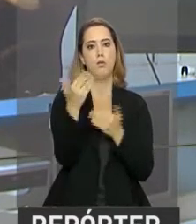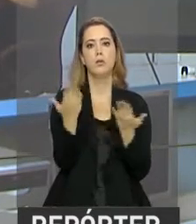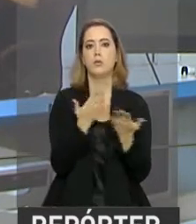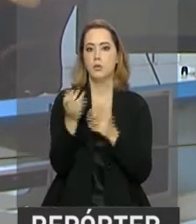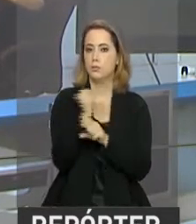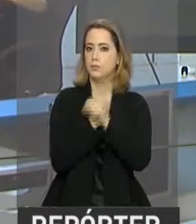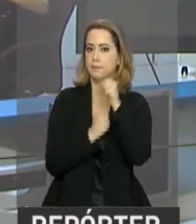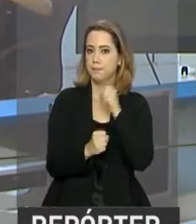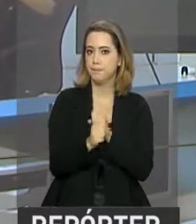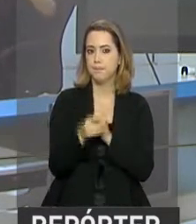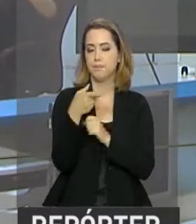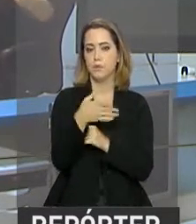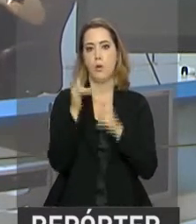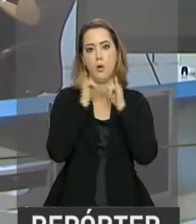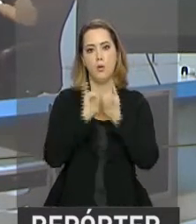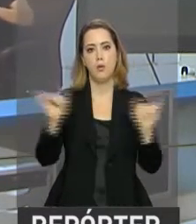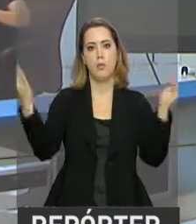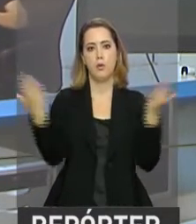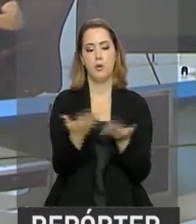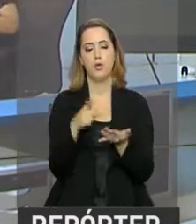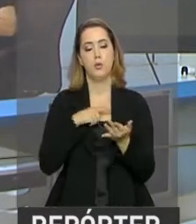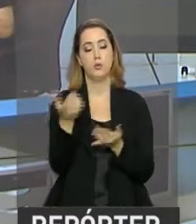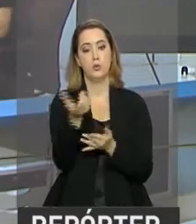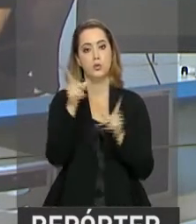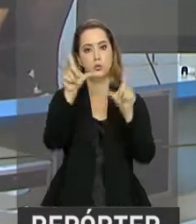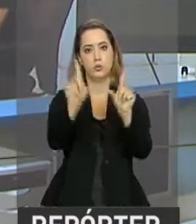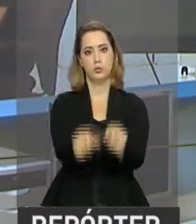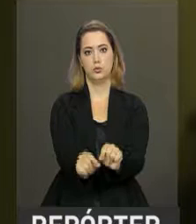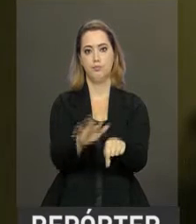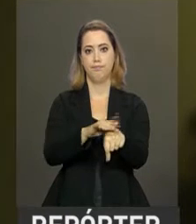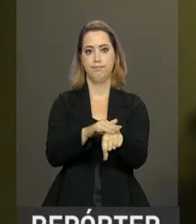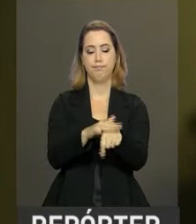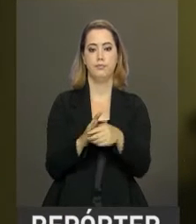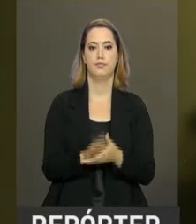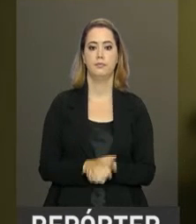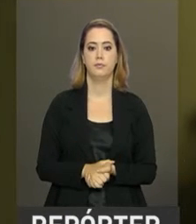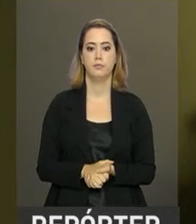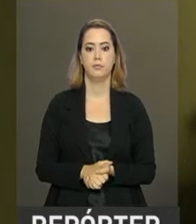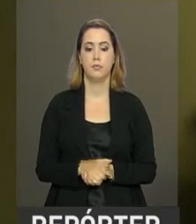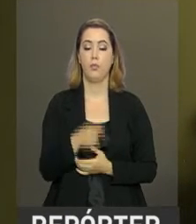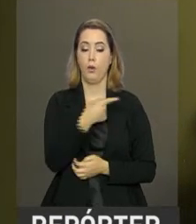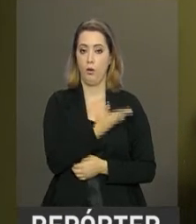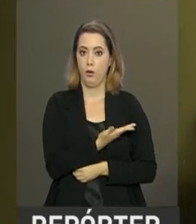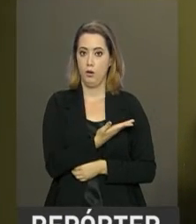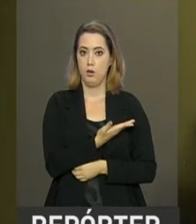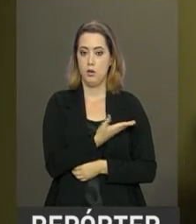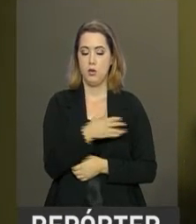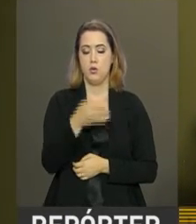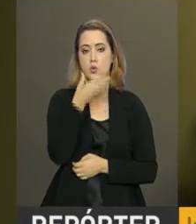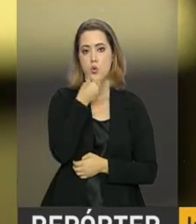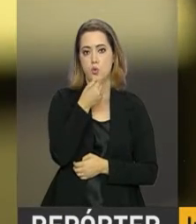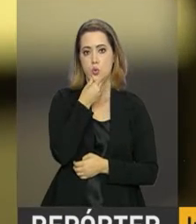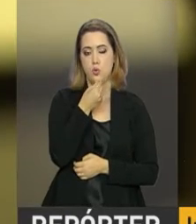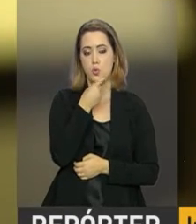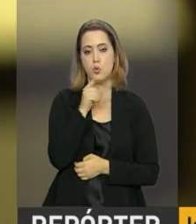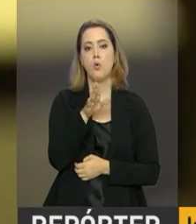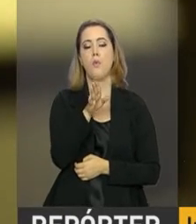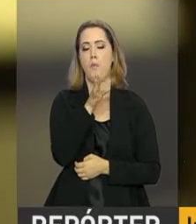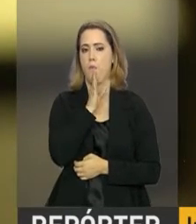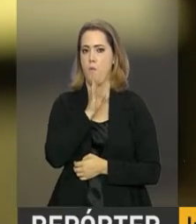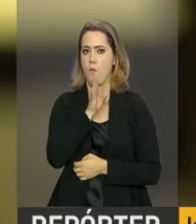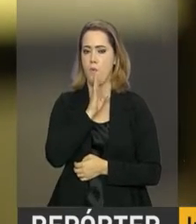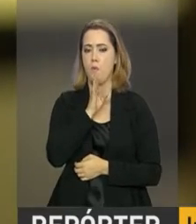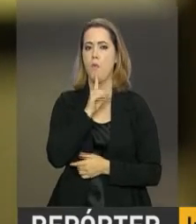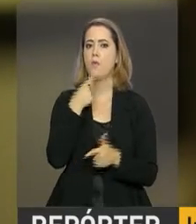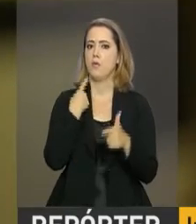hoje para reduzir os números da doença este homem que não quis se identificar conhece bem as